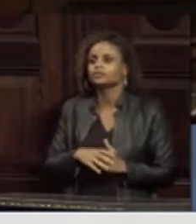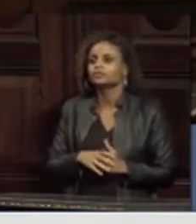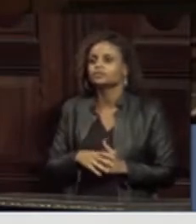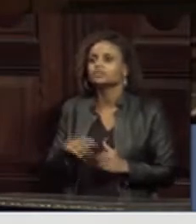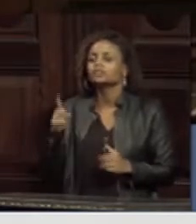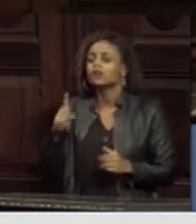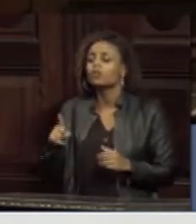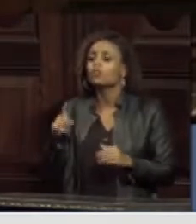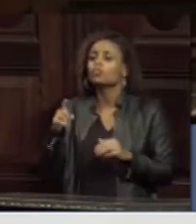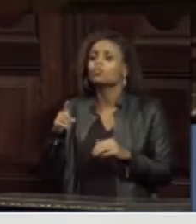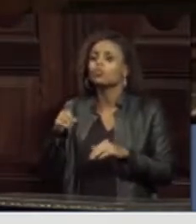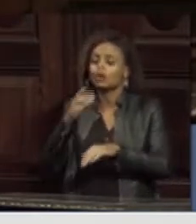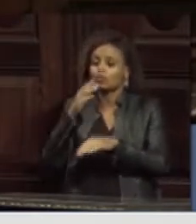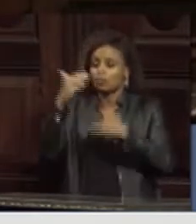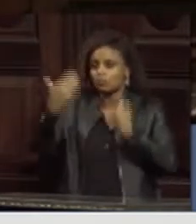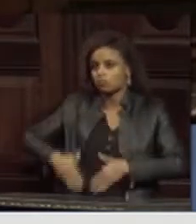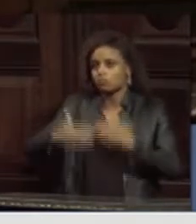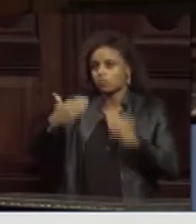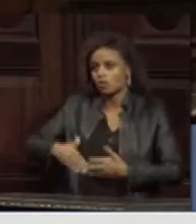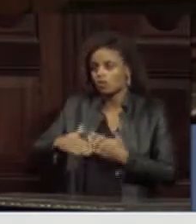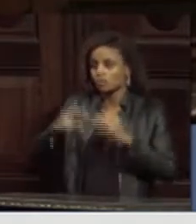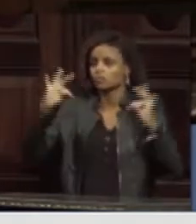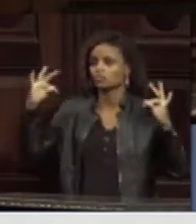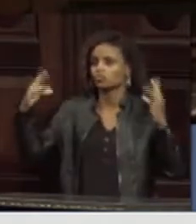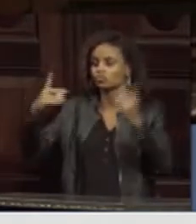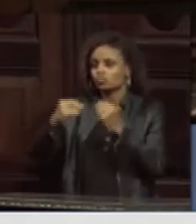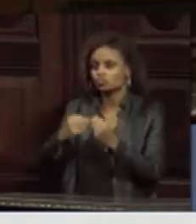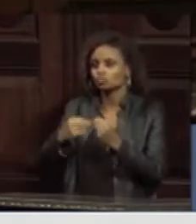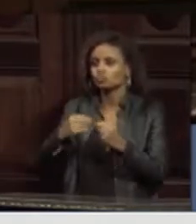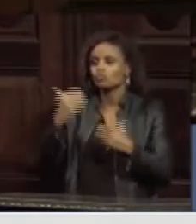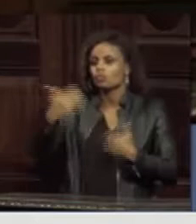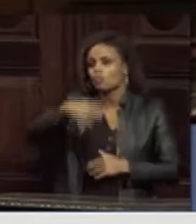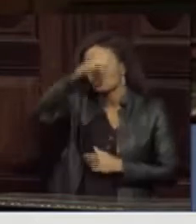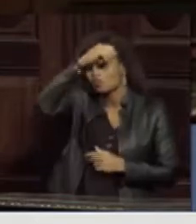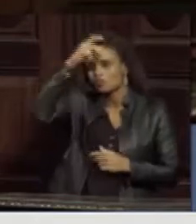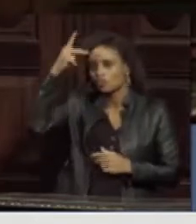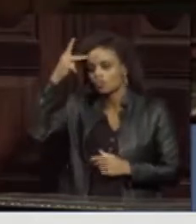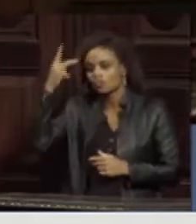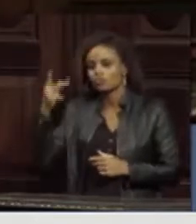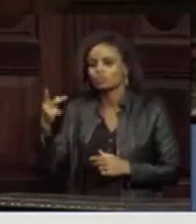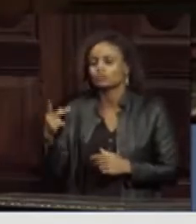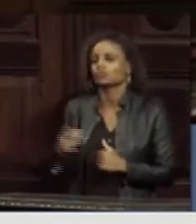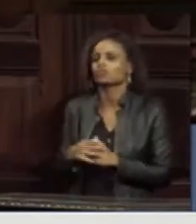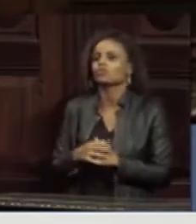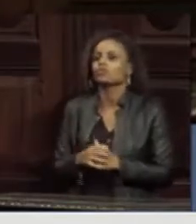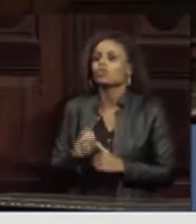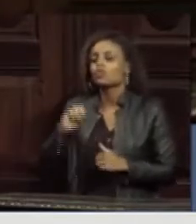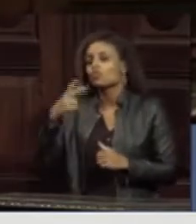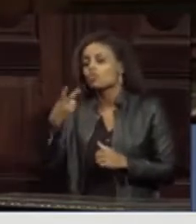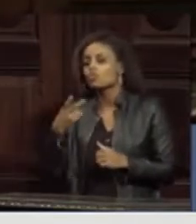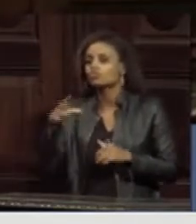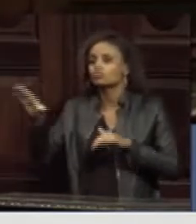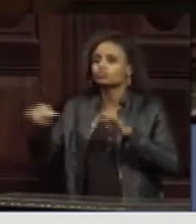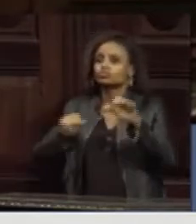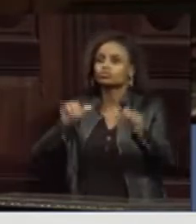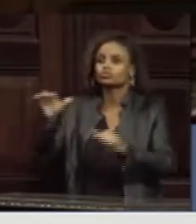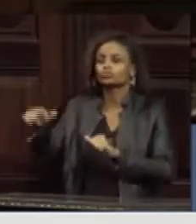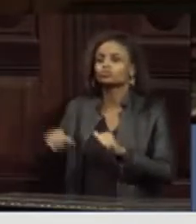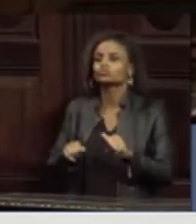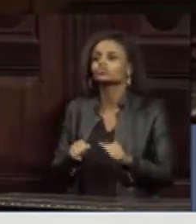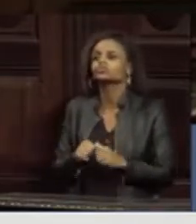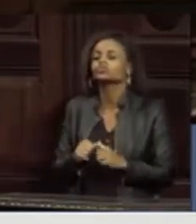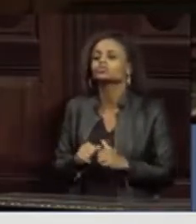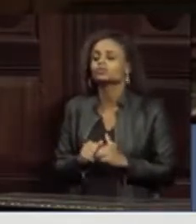concurso público para os cargos efetivos ou chamamentos para os cargos de